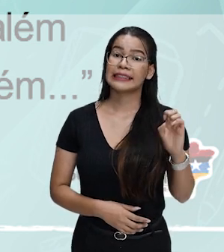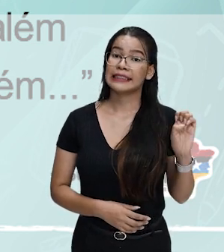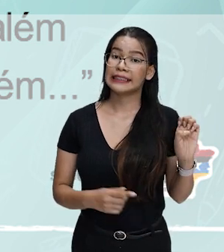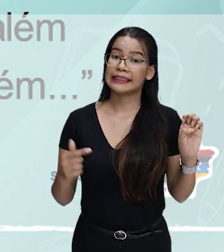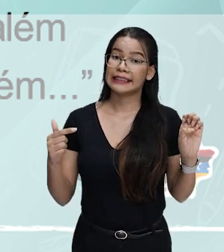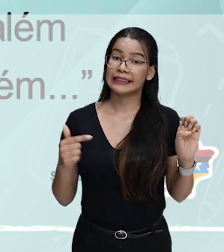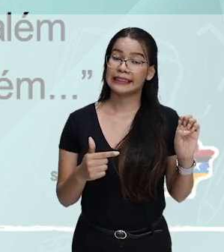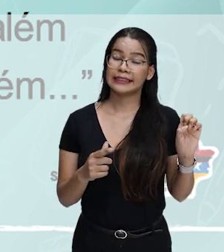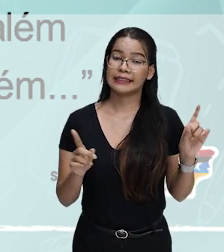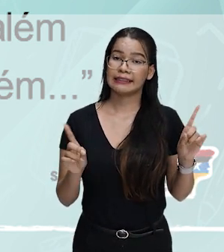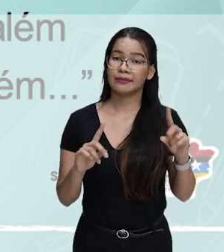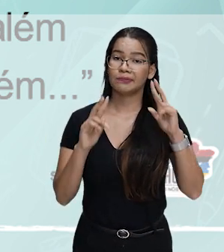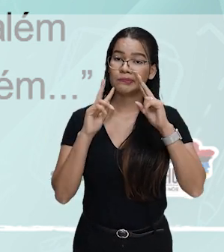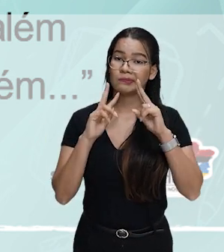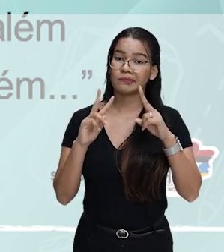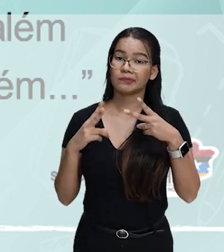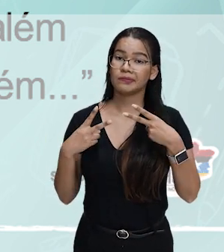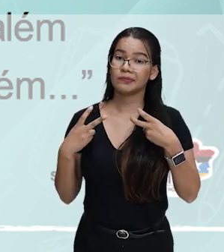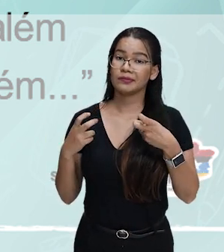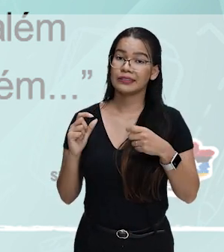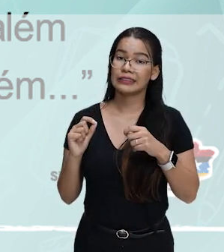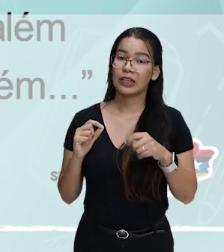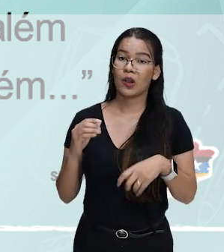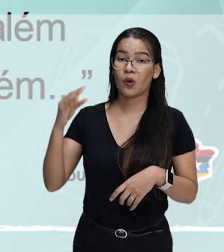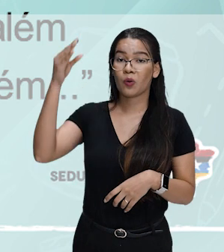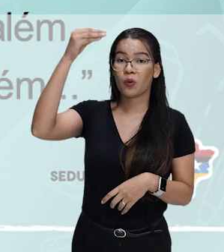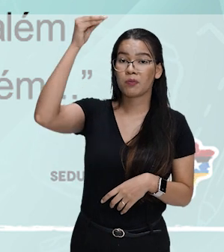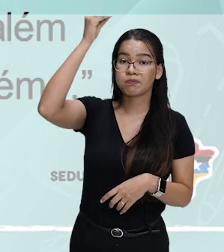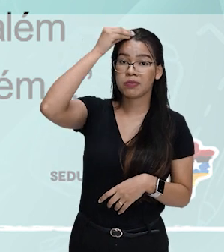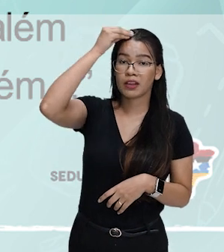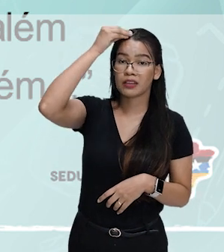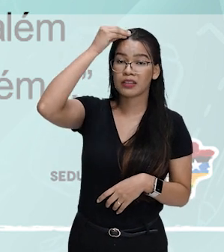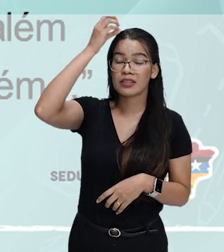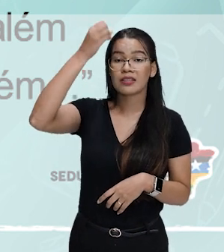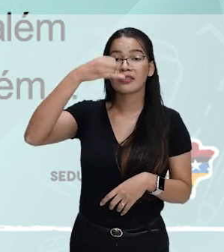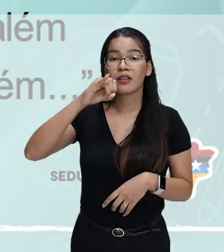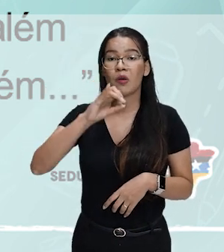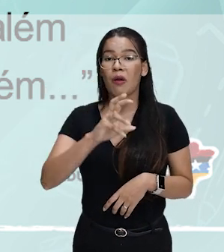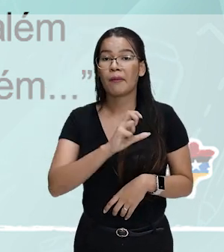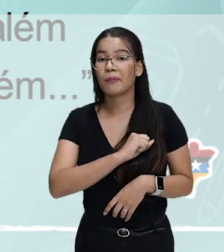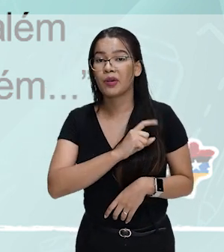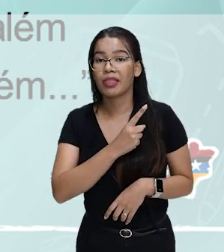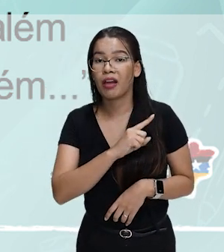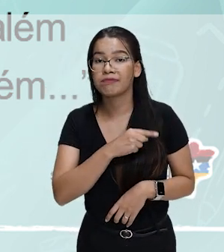enxerga que é culpada se esse amor não foi além.